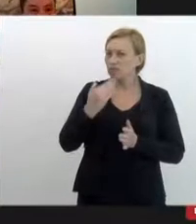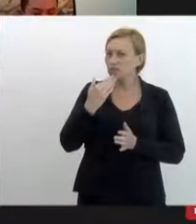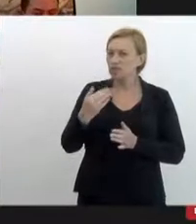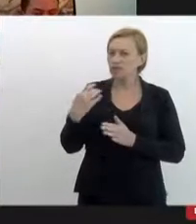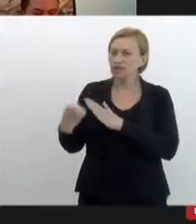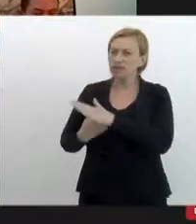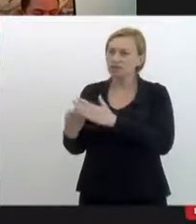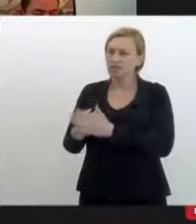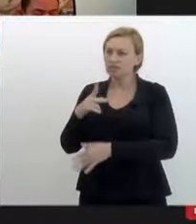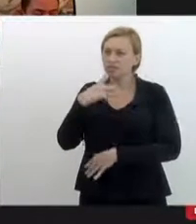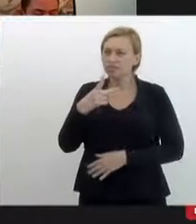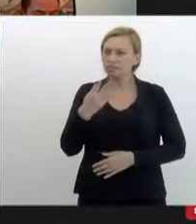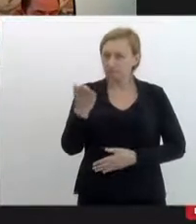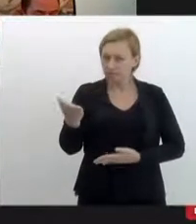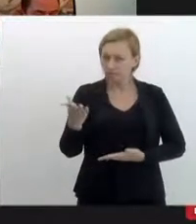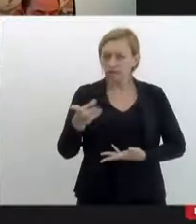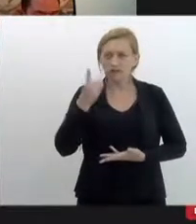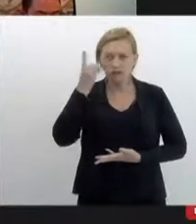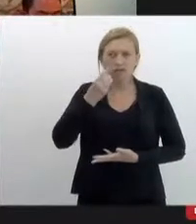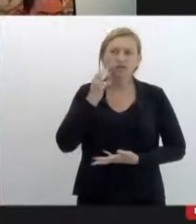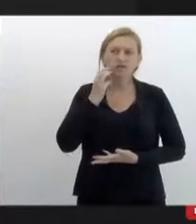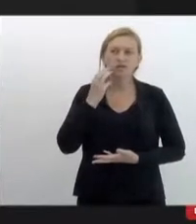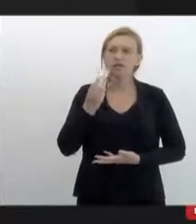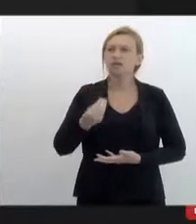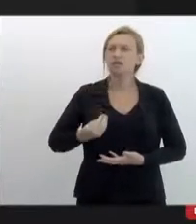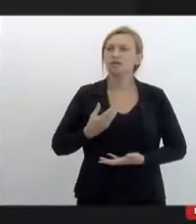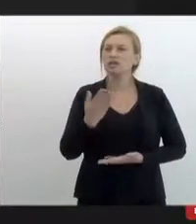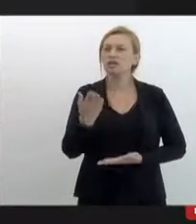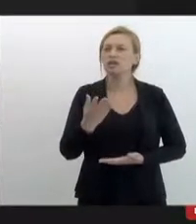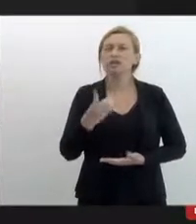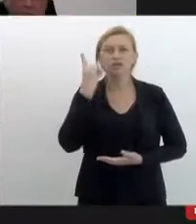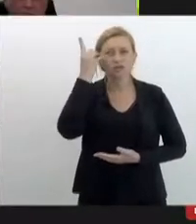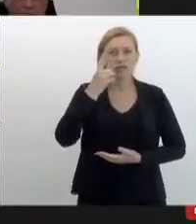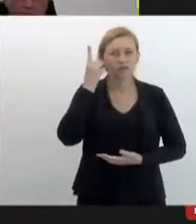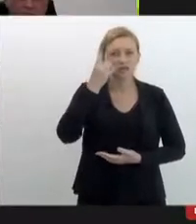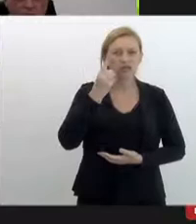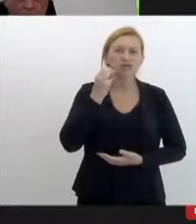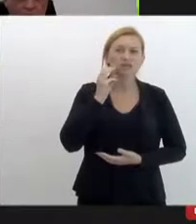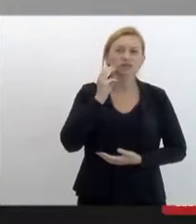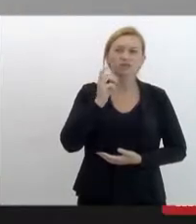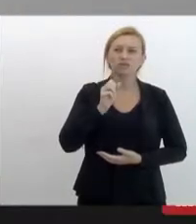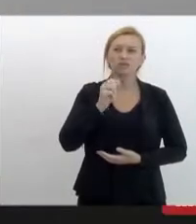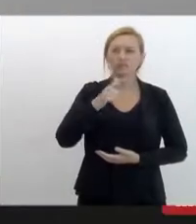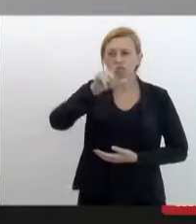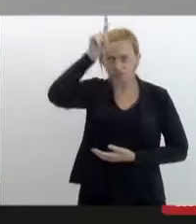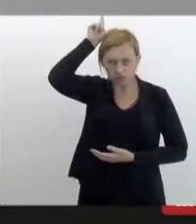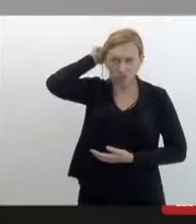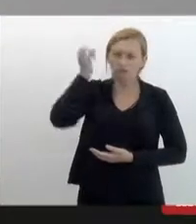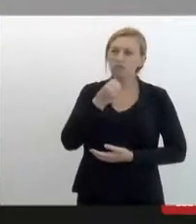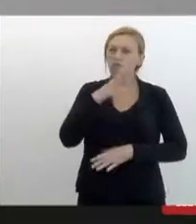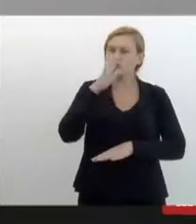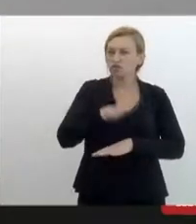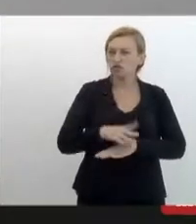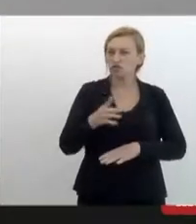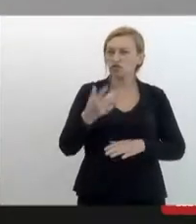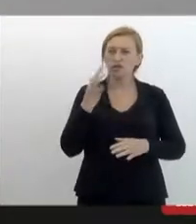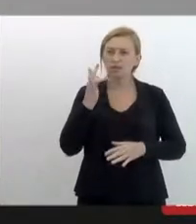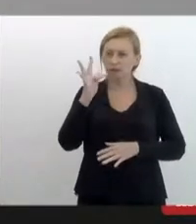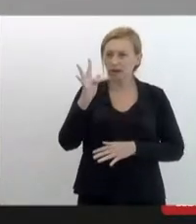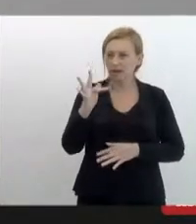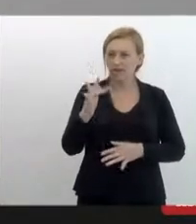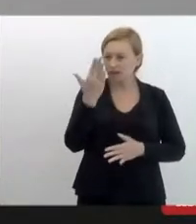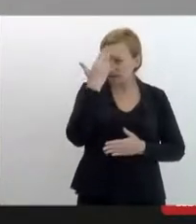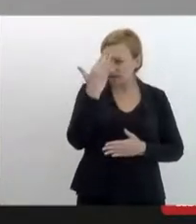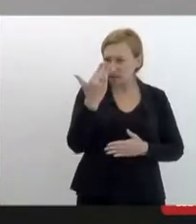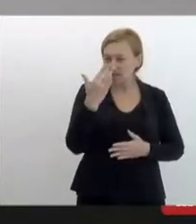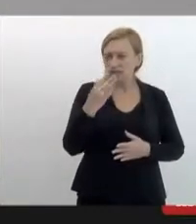doutor deputado Valdeque, se o senhor ainda estiver presente. Deputado Luiz Paulo, bom dia. Eu serei muito breve, quero agradecer também as exposições